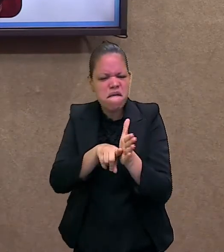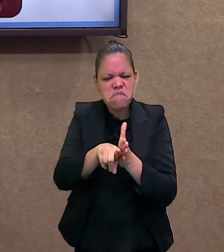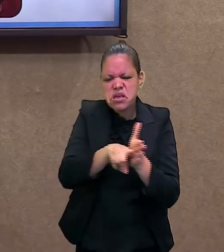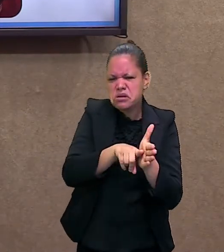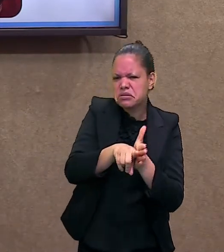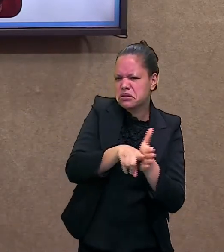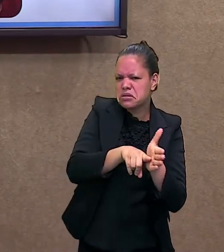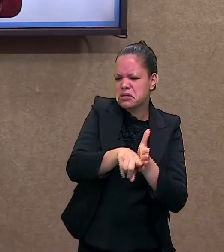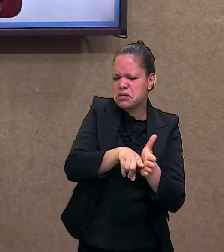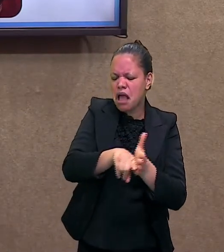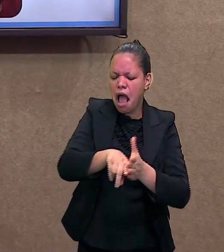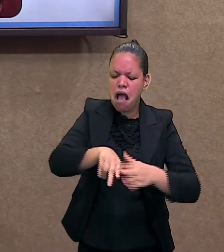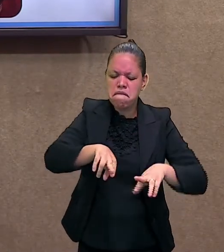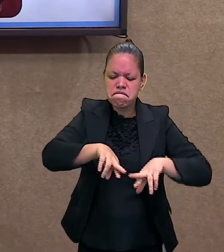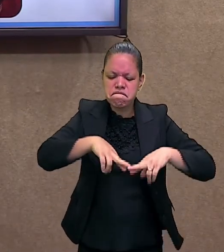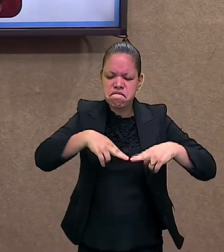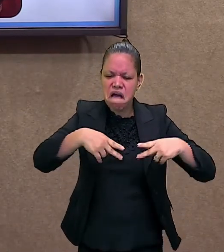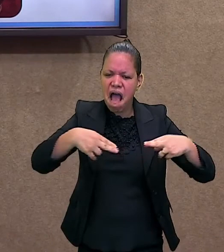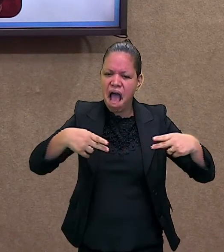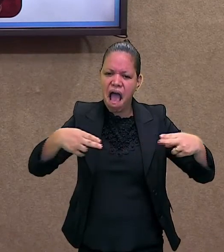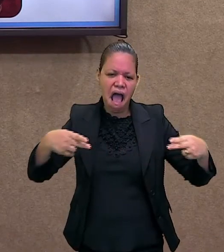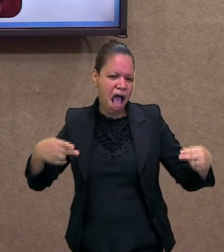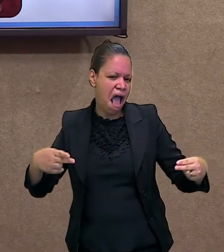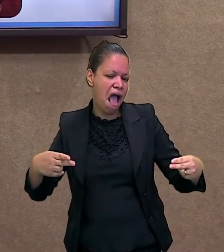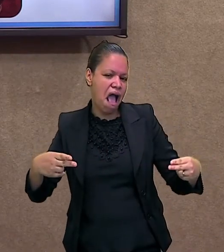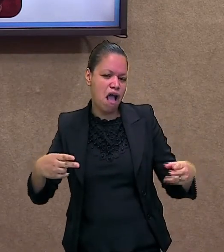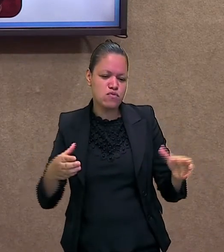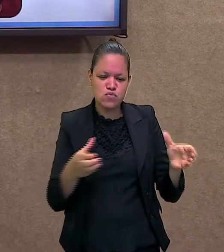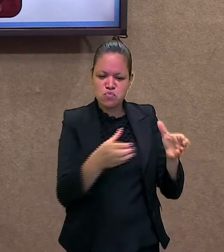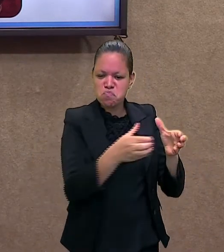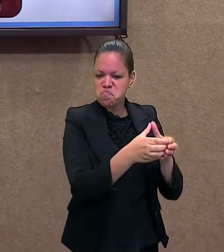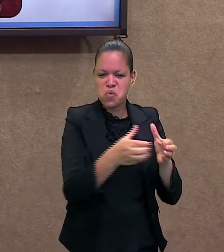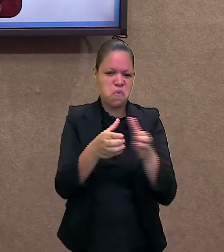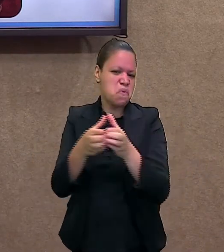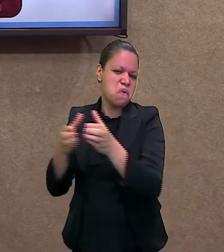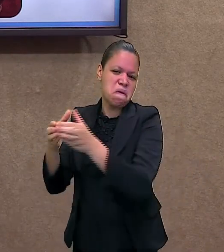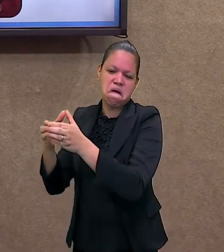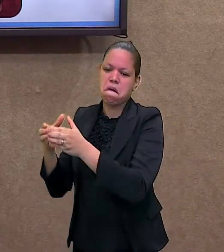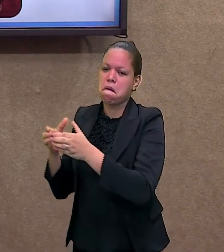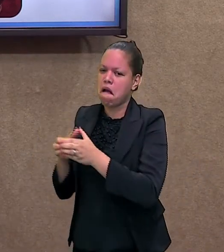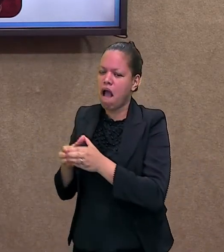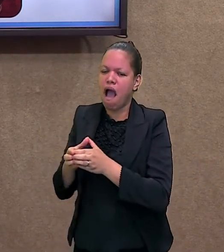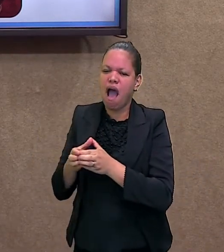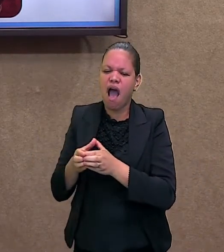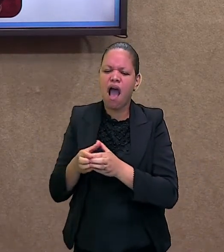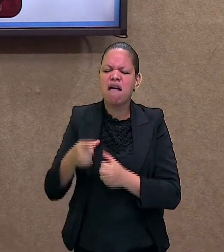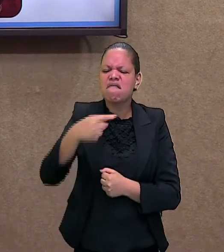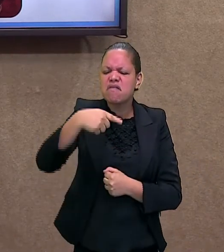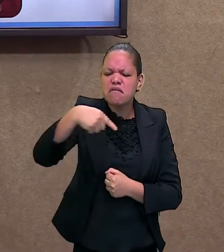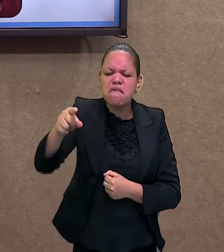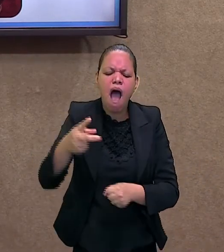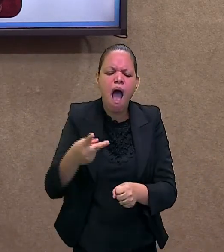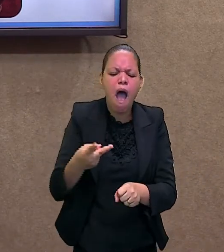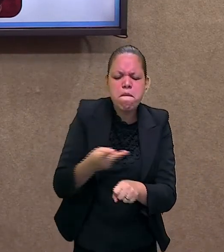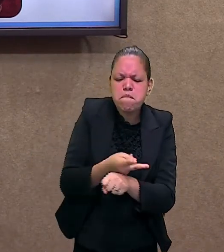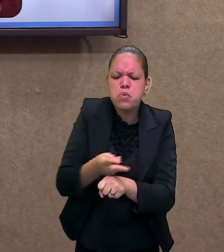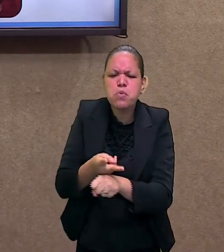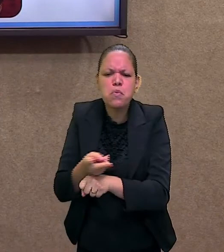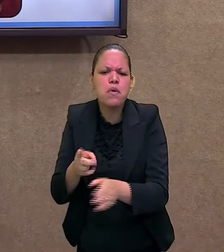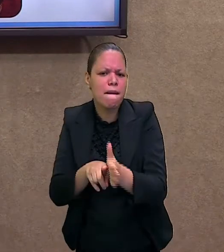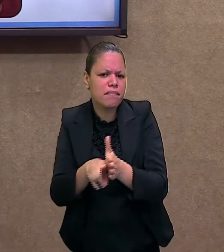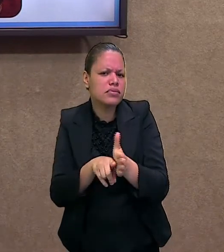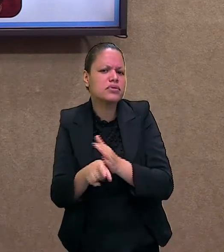sua pesquisa. Não fique aí esperando o tempo. Então, corre atrás dos seus estudos e